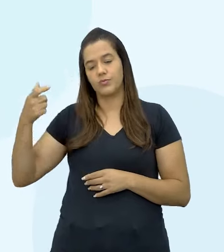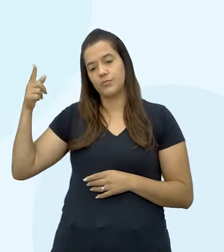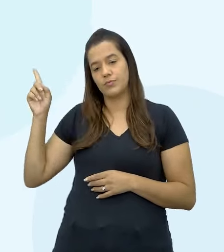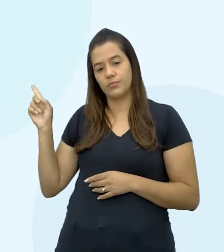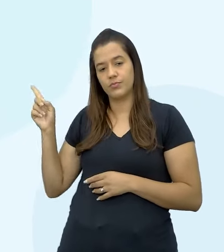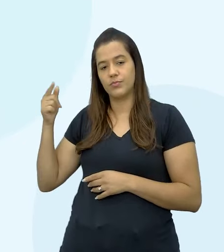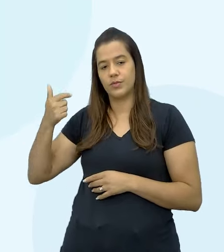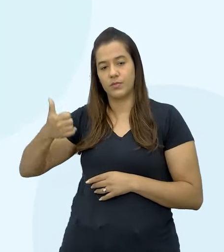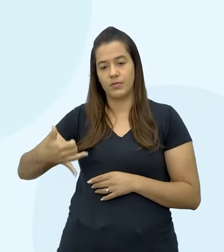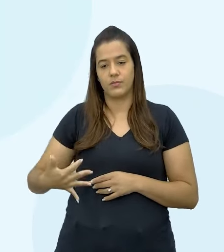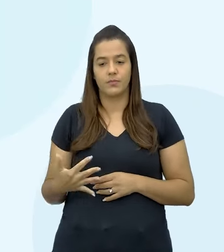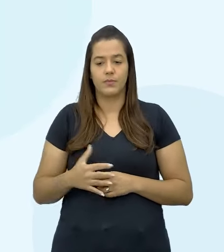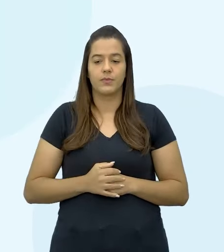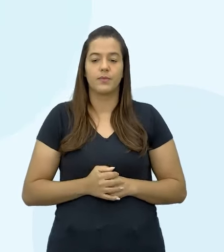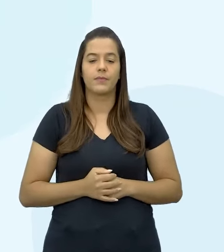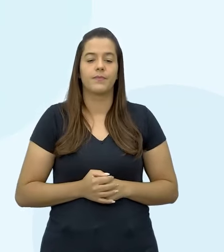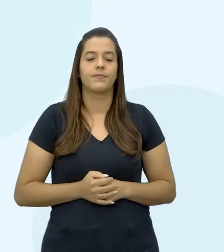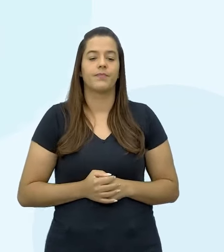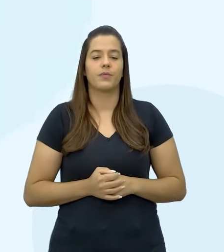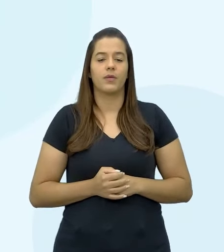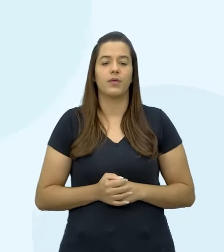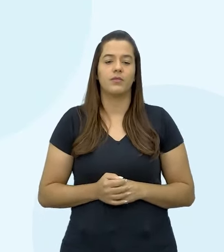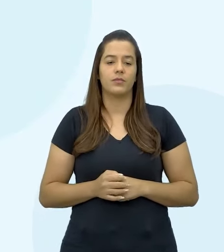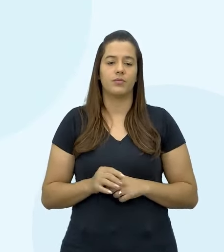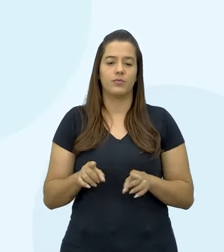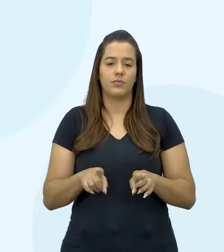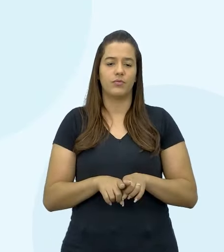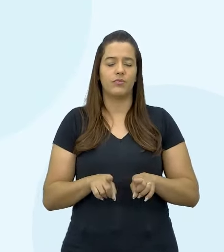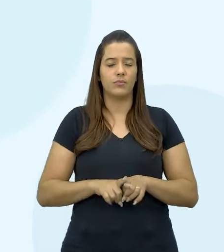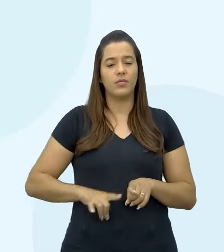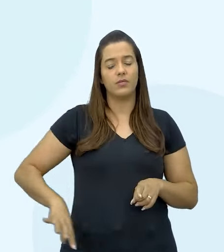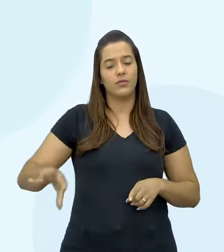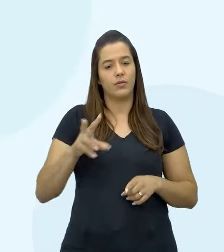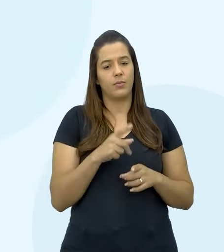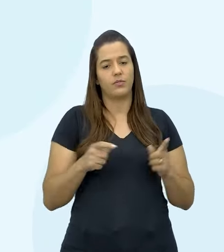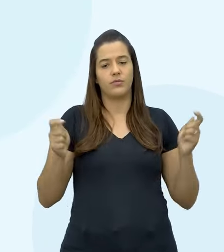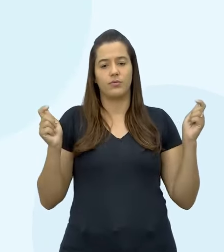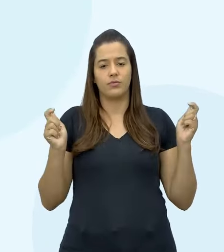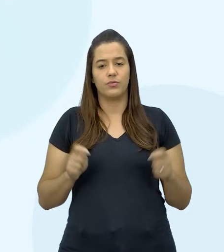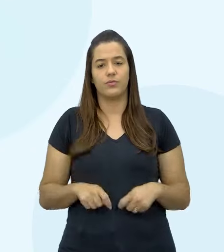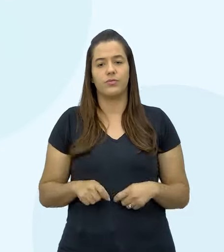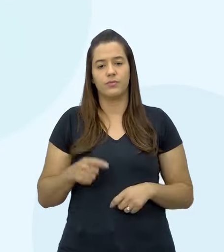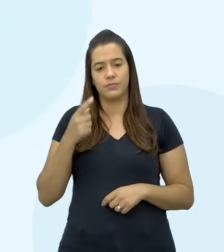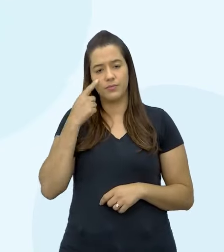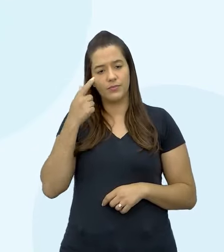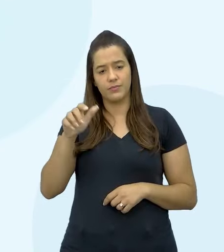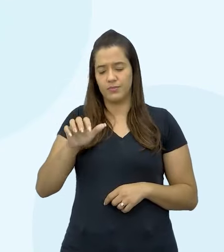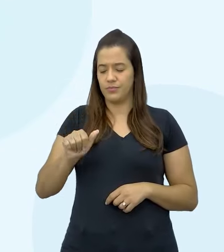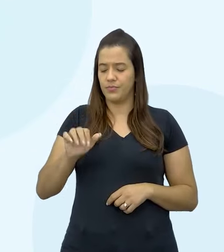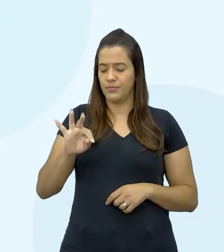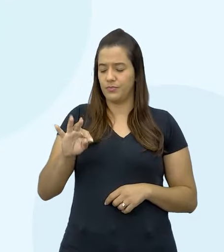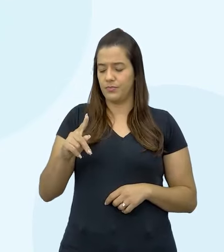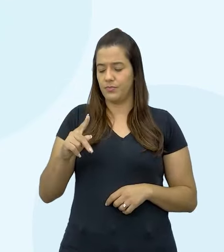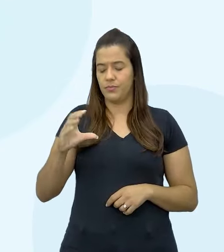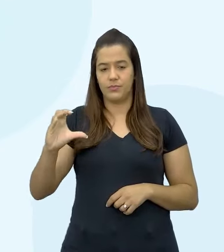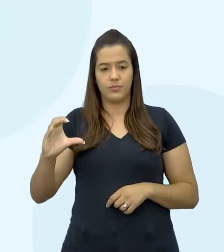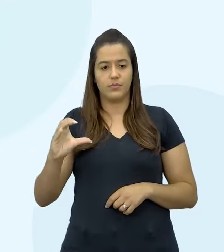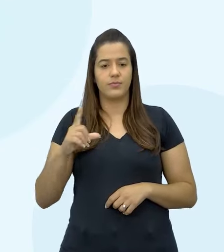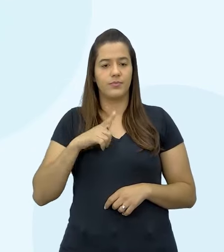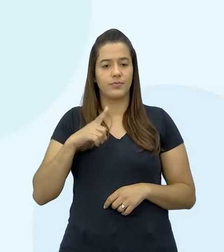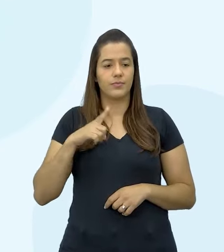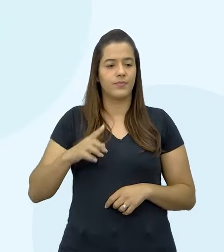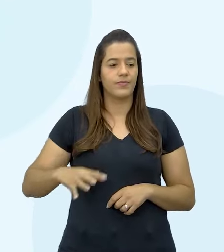na Integração. Então, só relembrando também o que a gente viu nas primeiras ATPCs. Então, na primeira, a gente viu